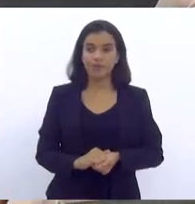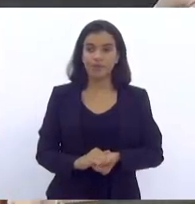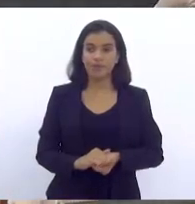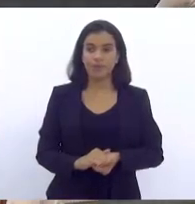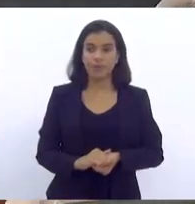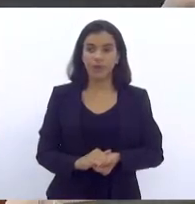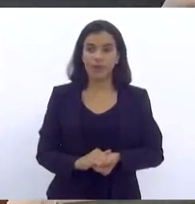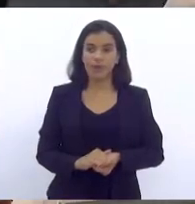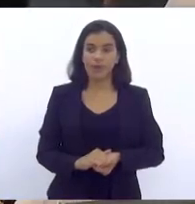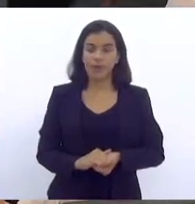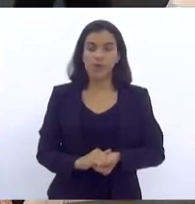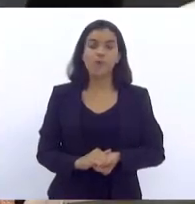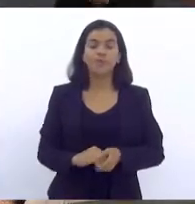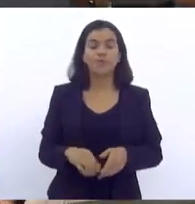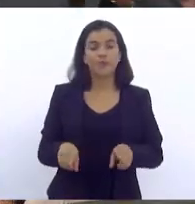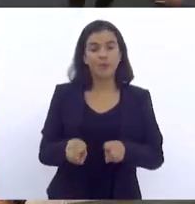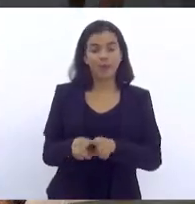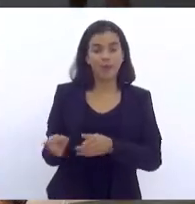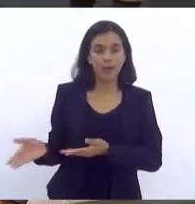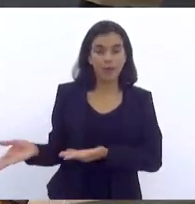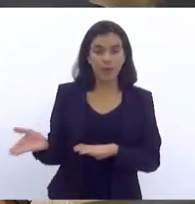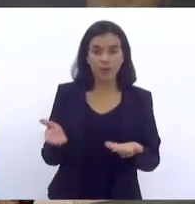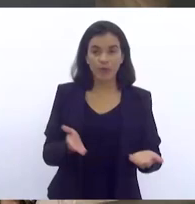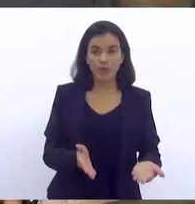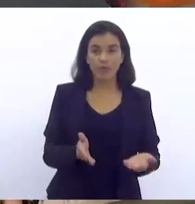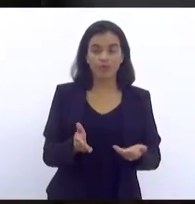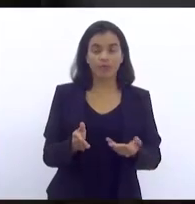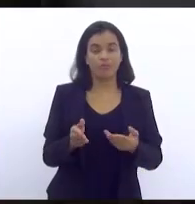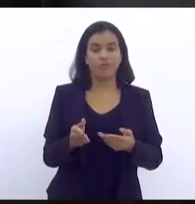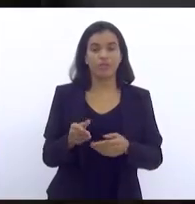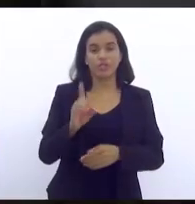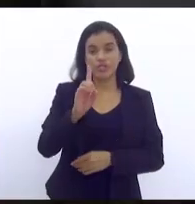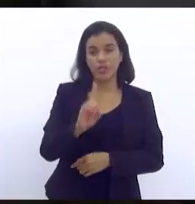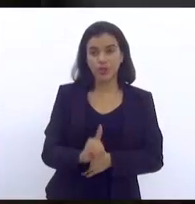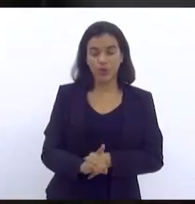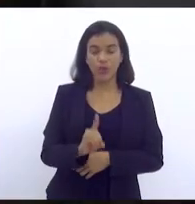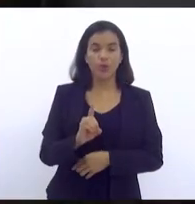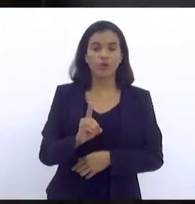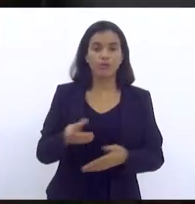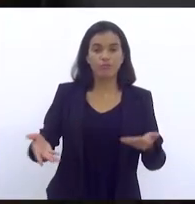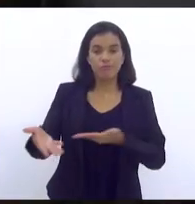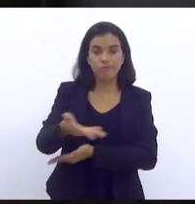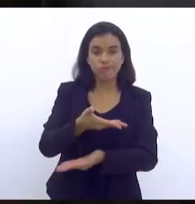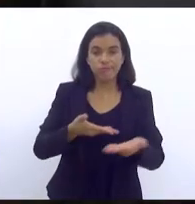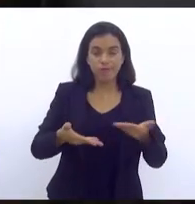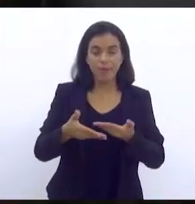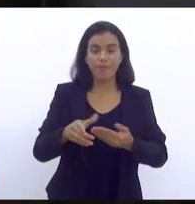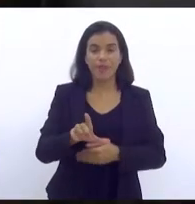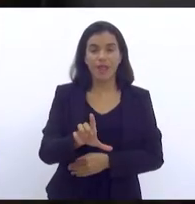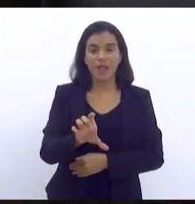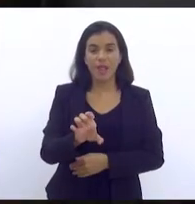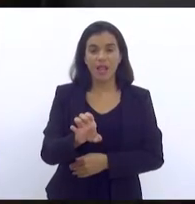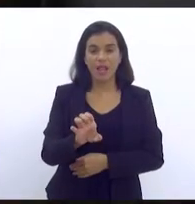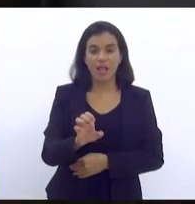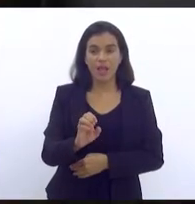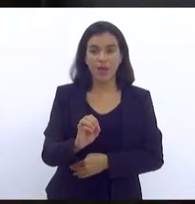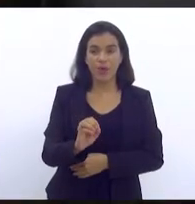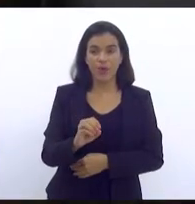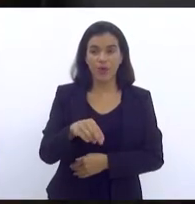rio chamo também diretor de assuntos institucionais e Leonardo suares da